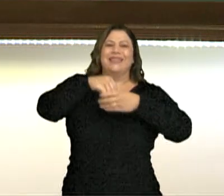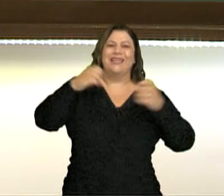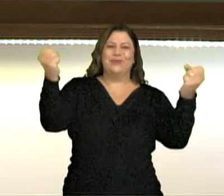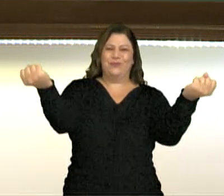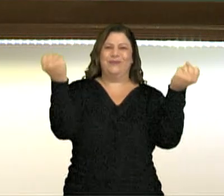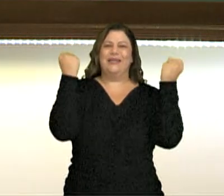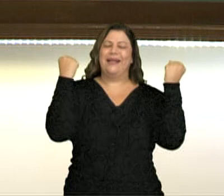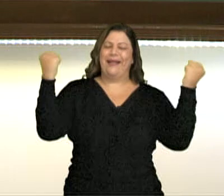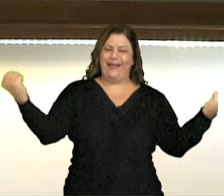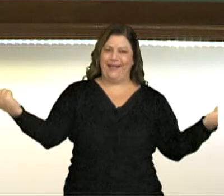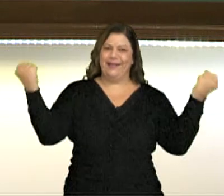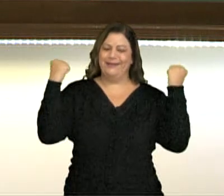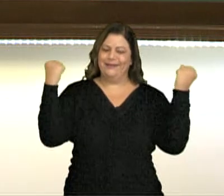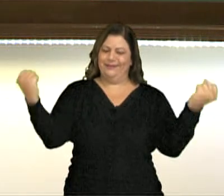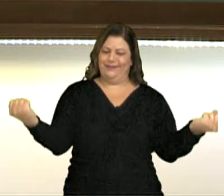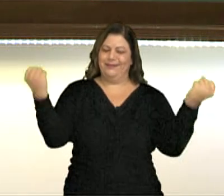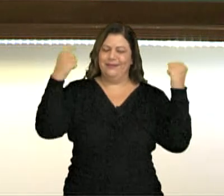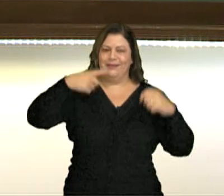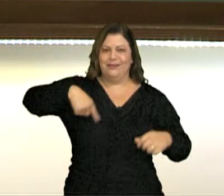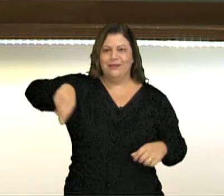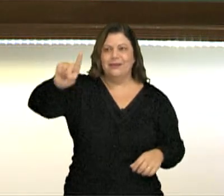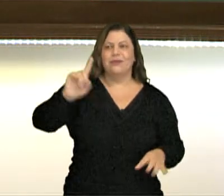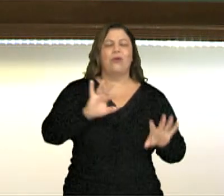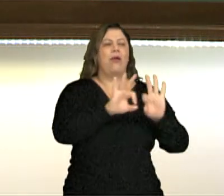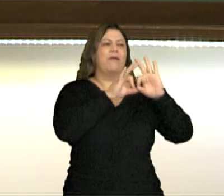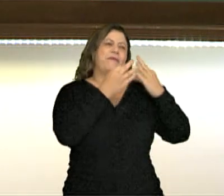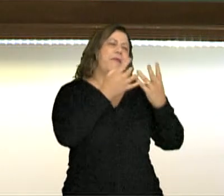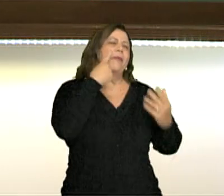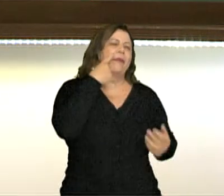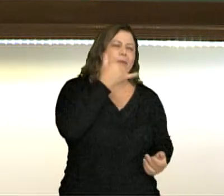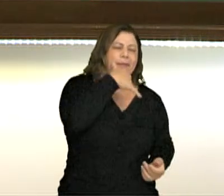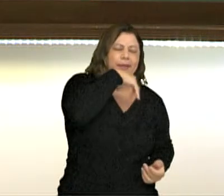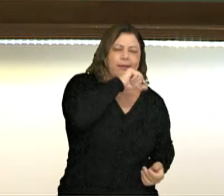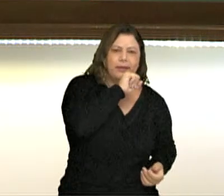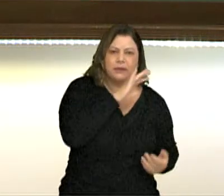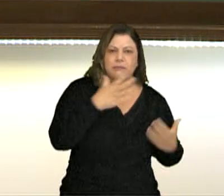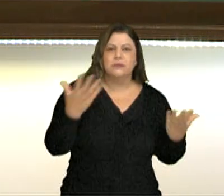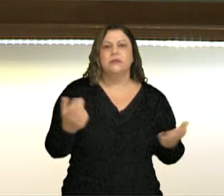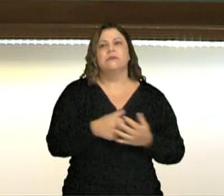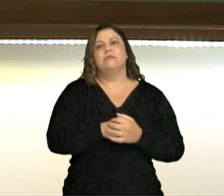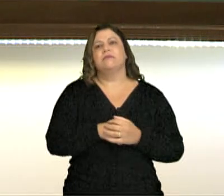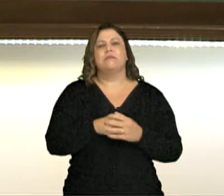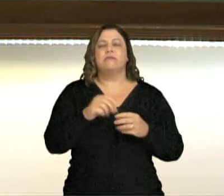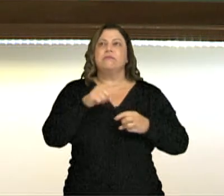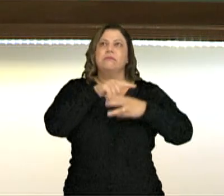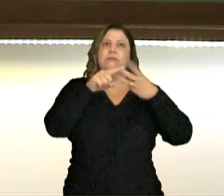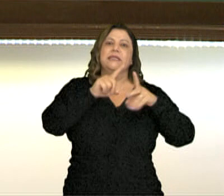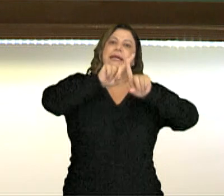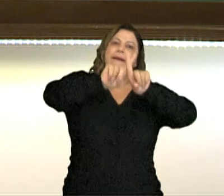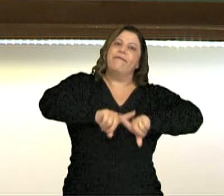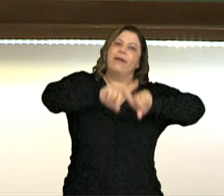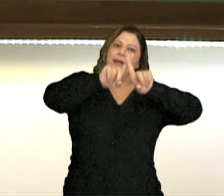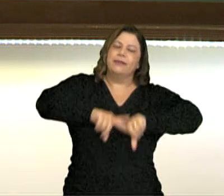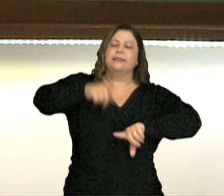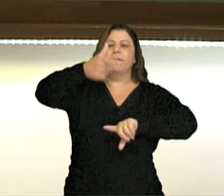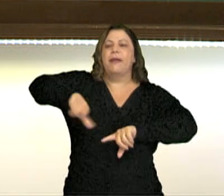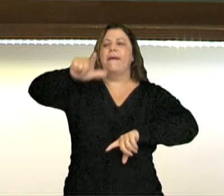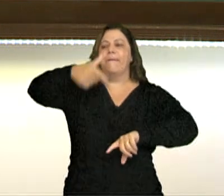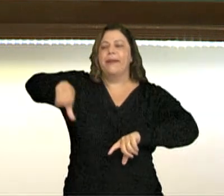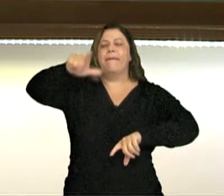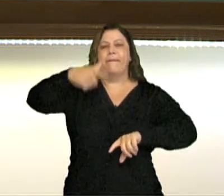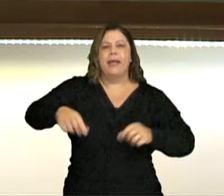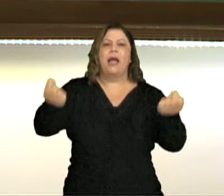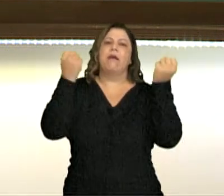quando vocês vão na academia ou quando os pais vão, são 3 séries de 12 repetições